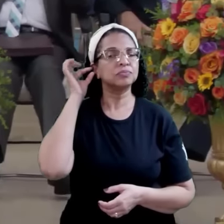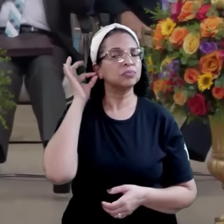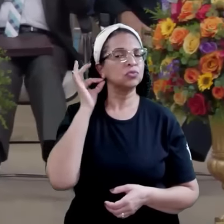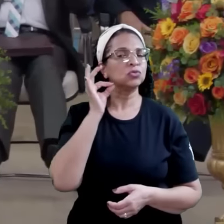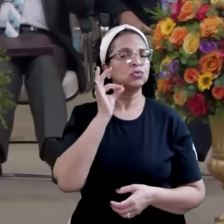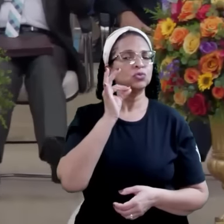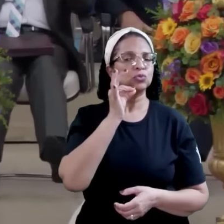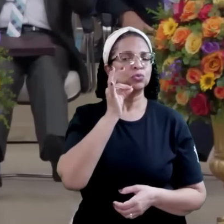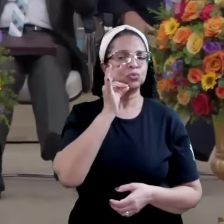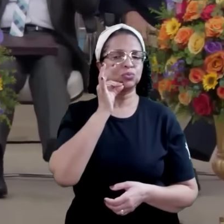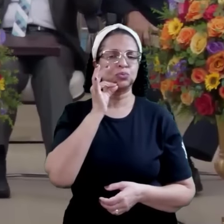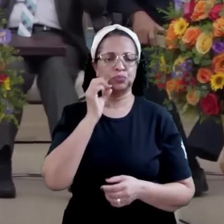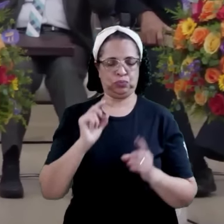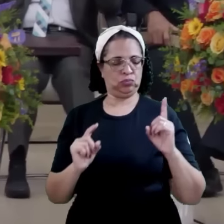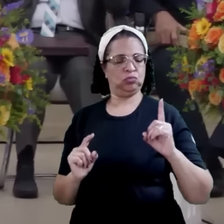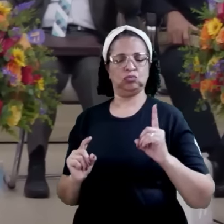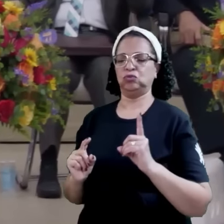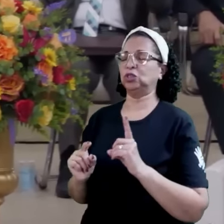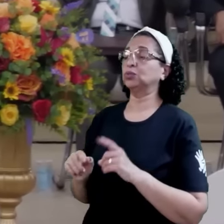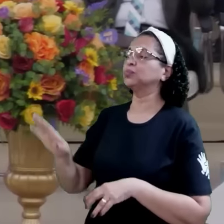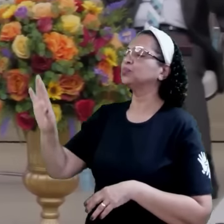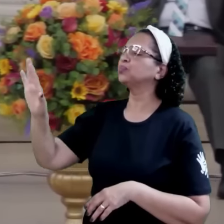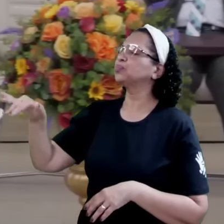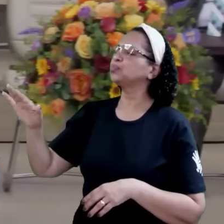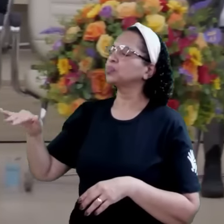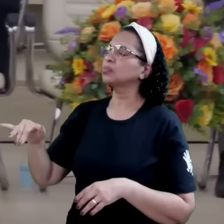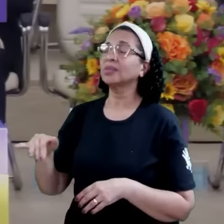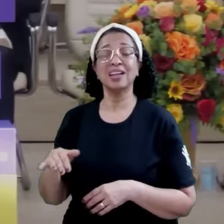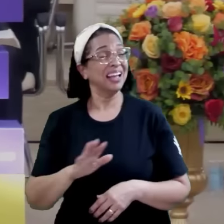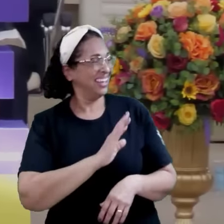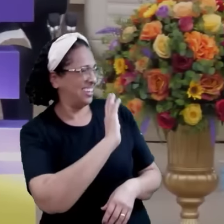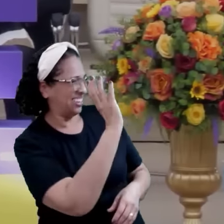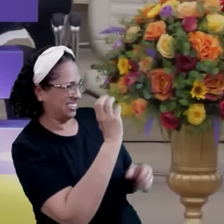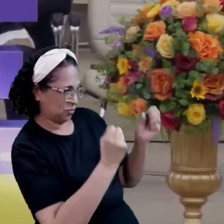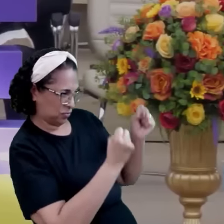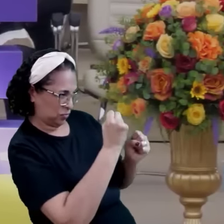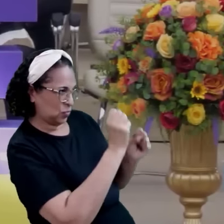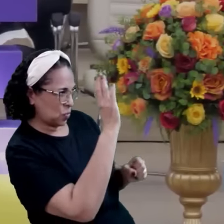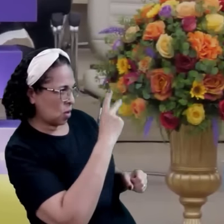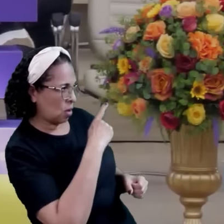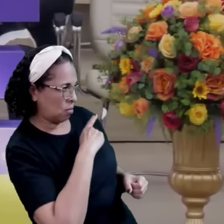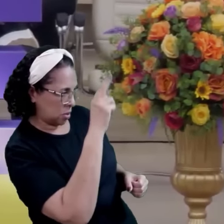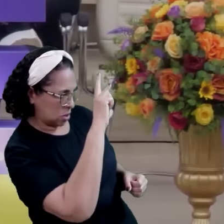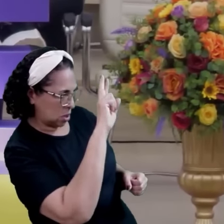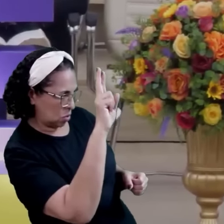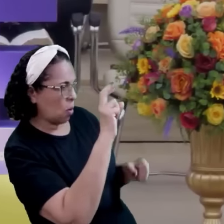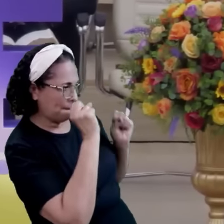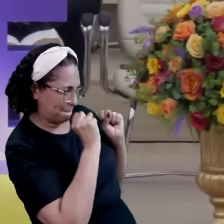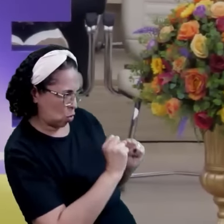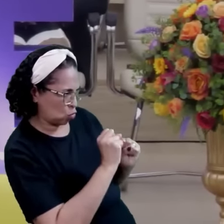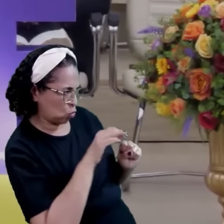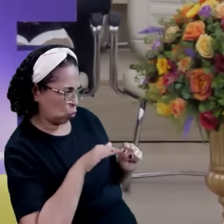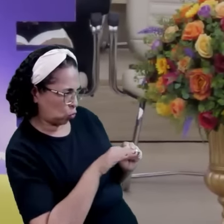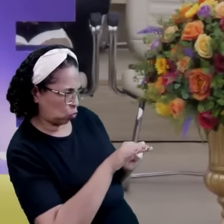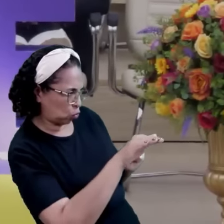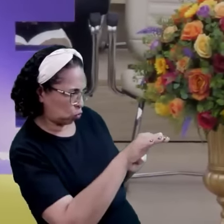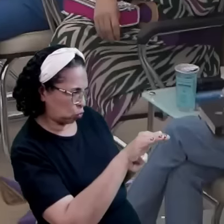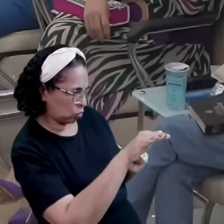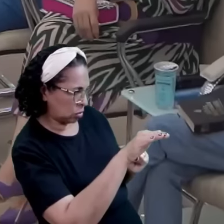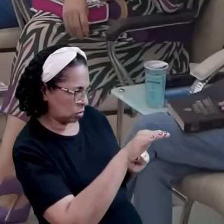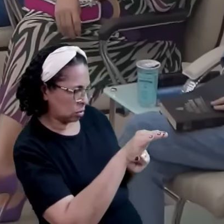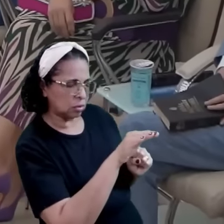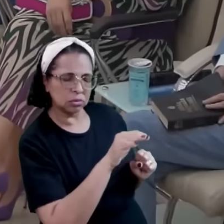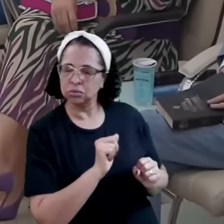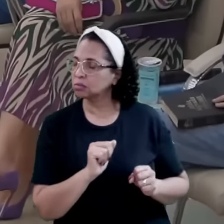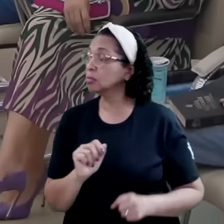veio pois não irmão falei Pai do senhor irmão amém posso entrar irmão não